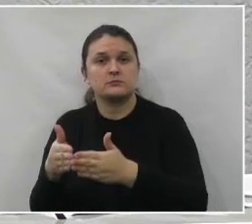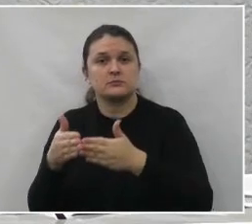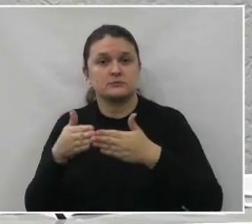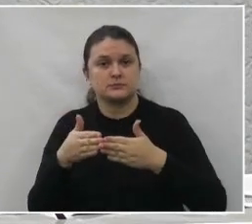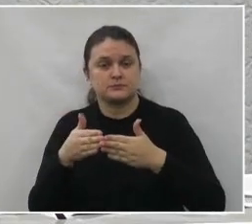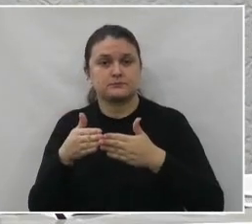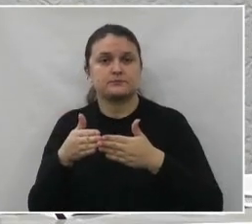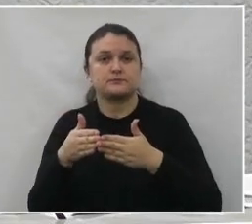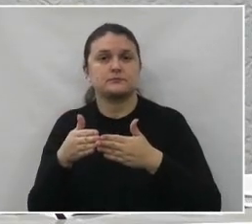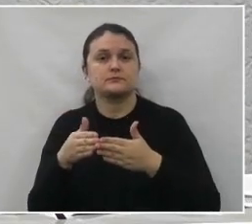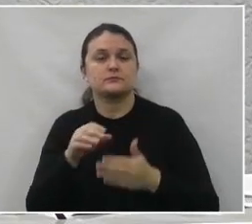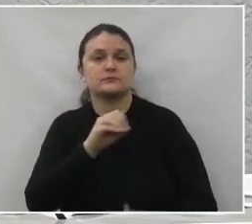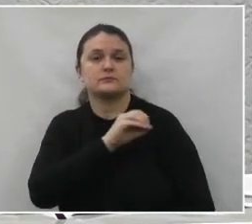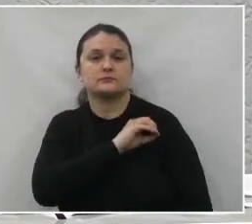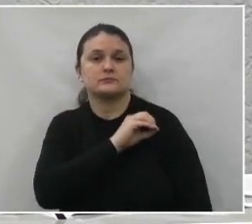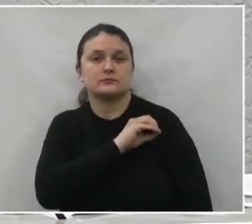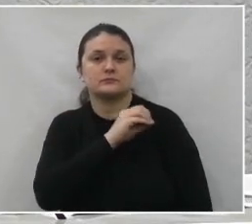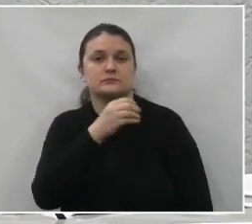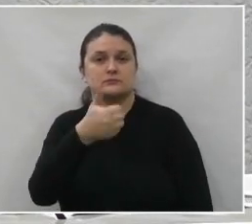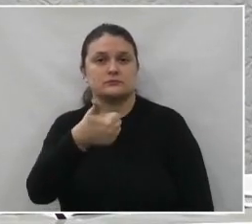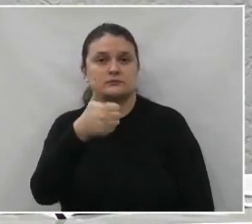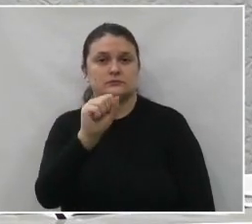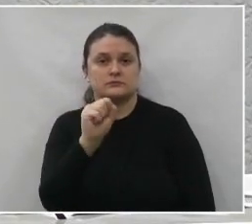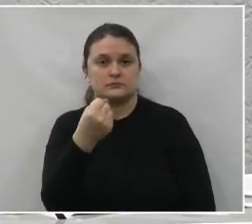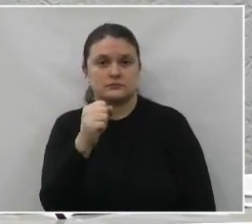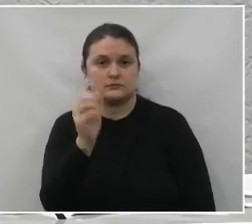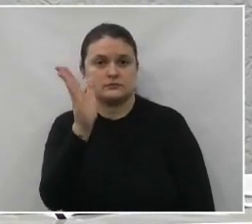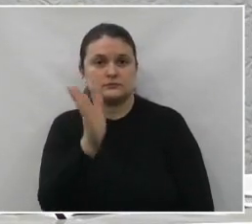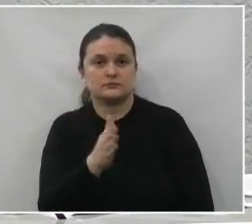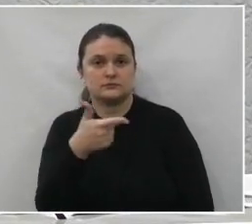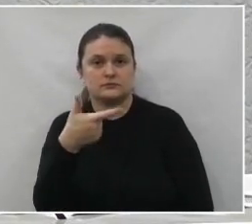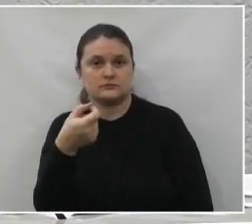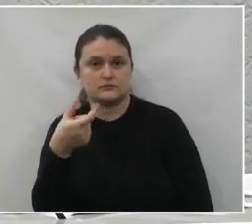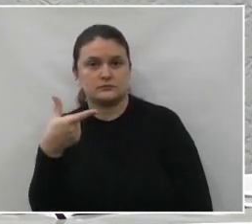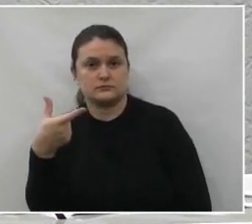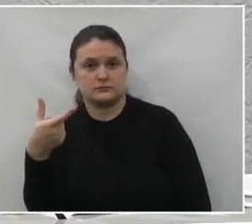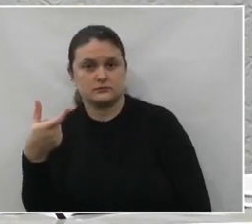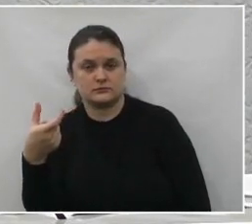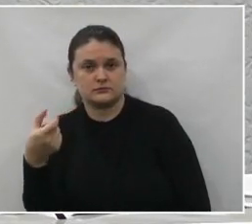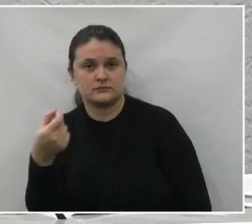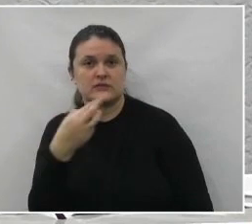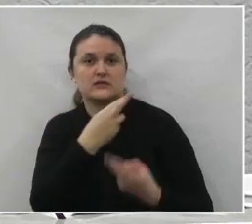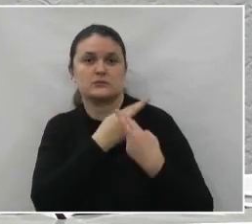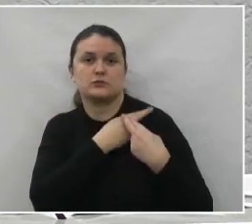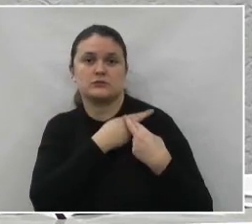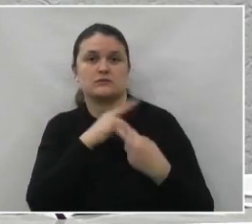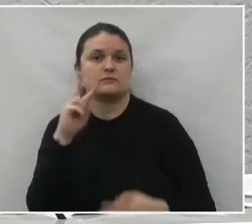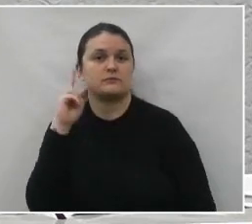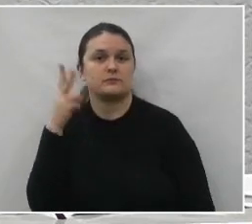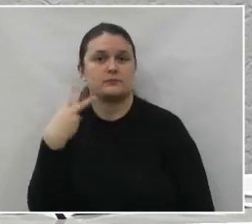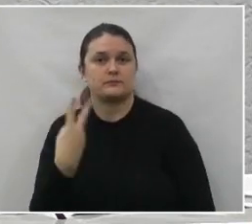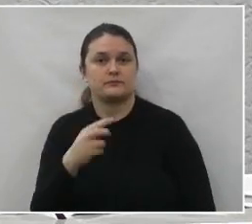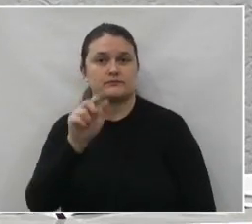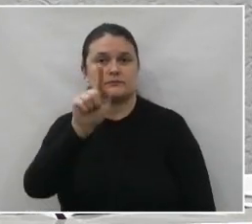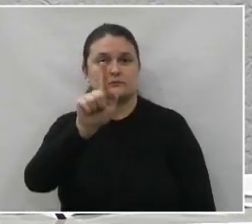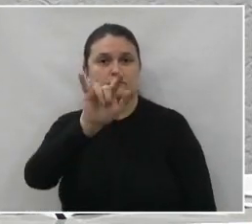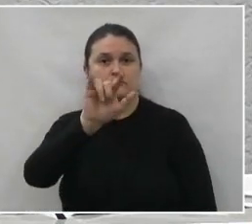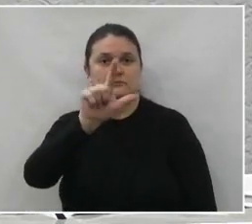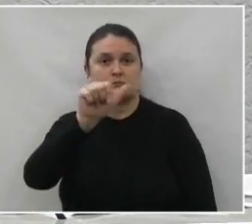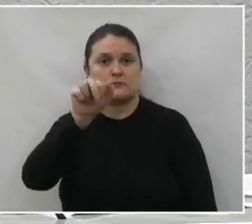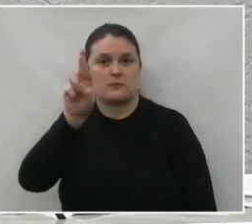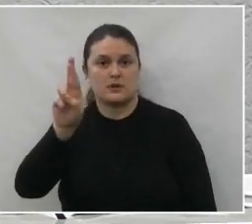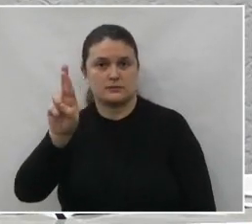indicações. Indicação número 18/2020, do vereador Gilmar Carlos